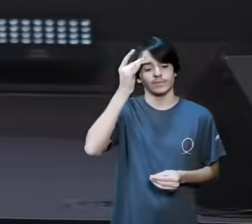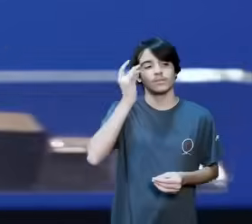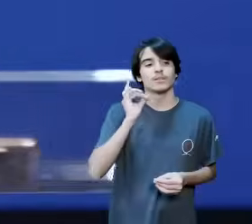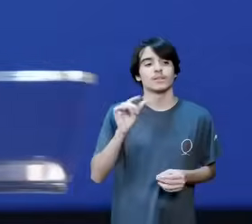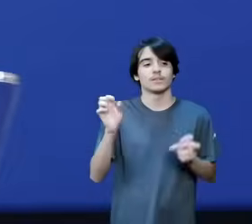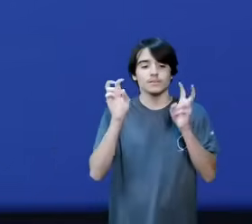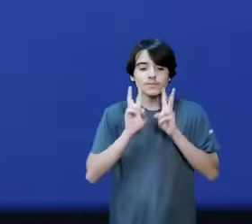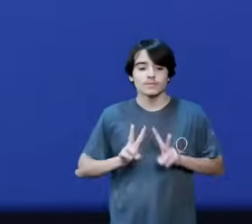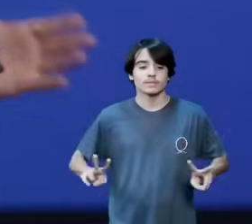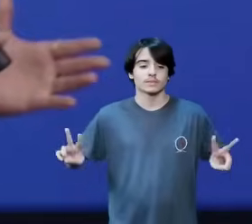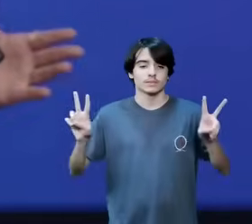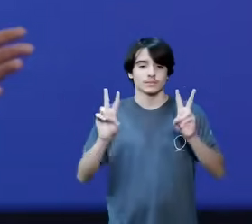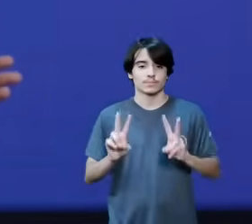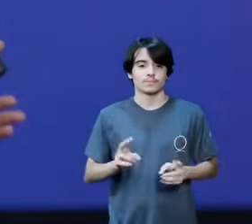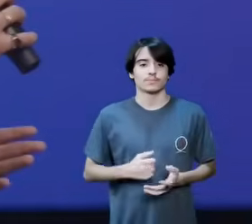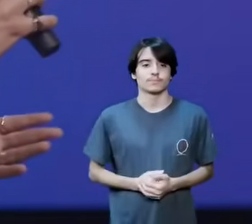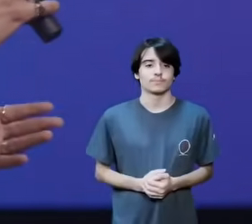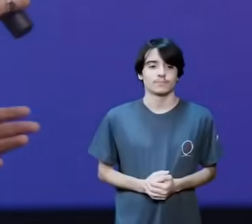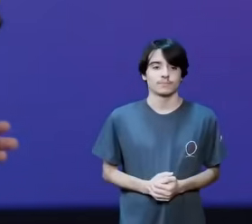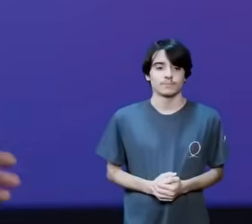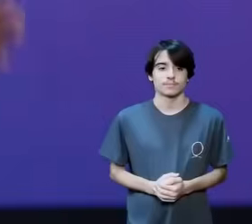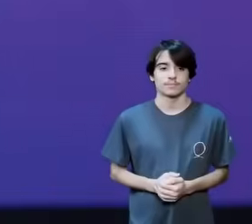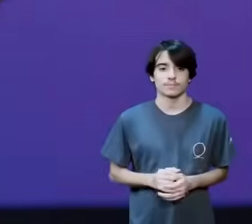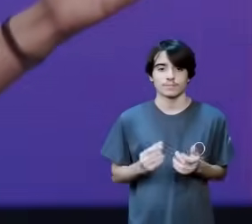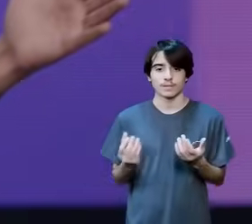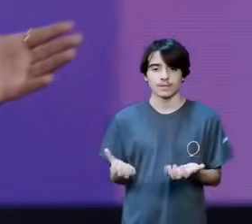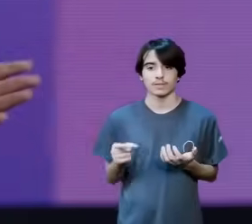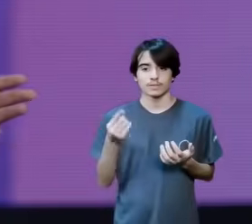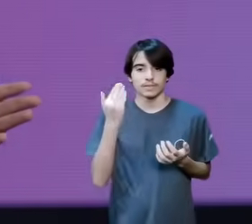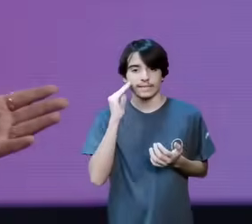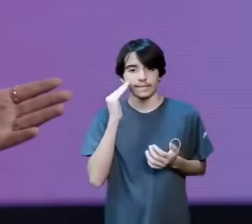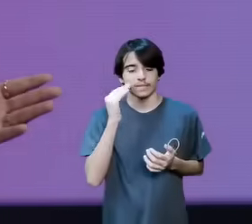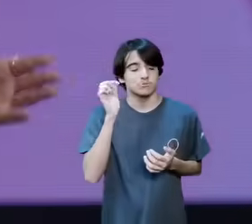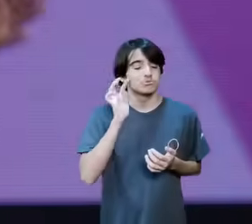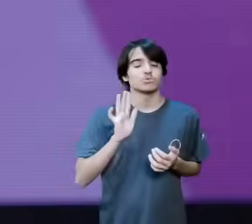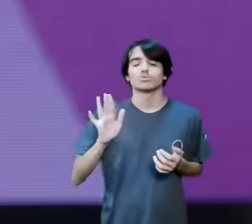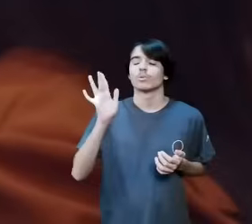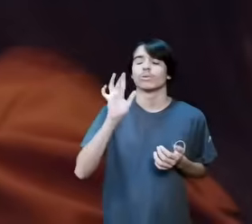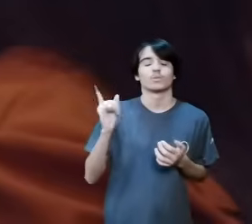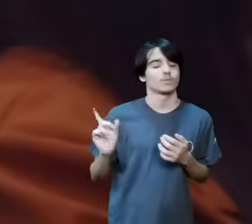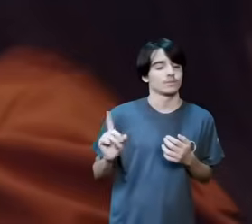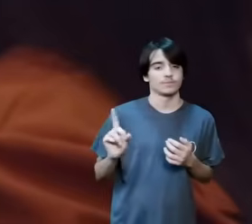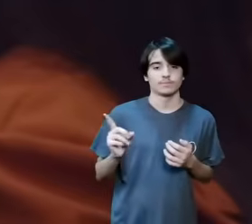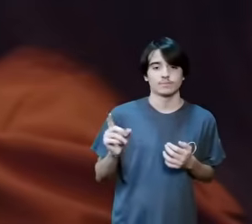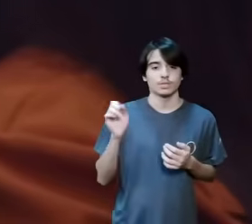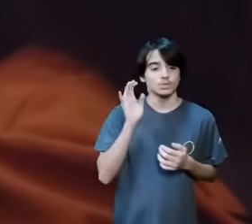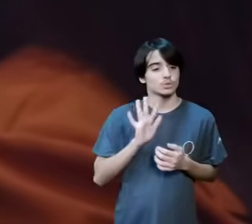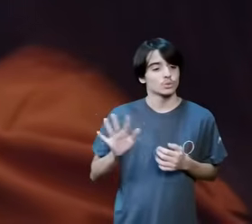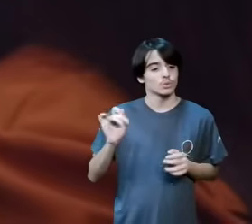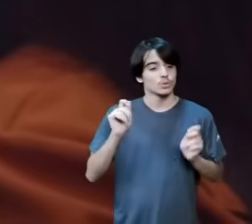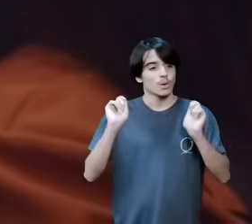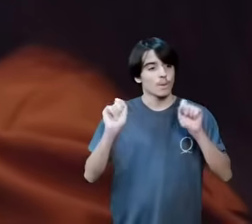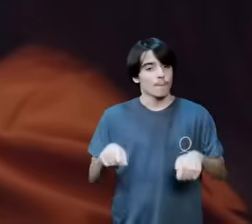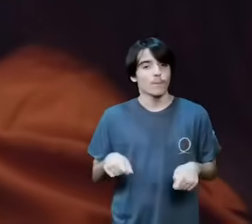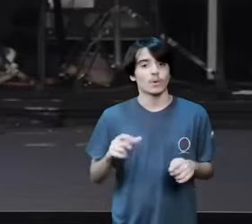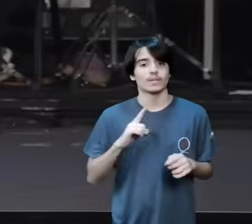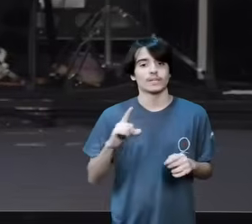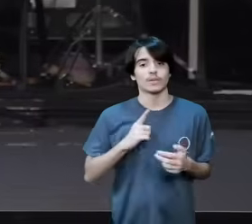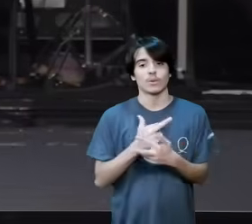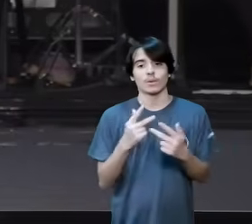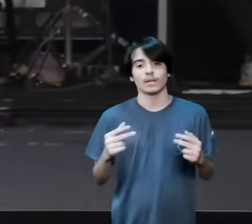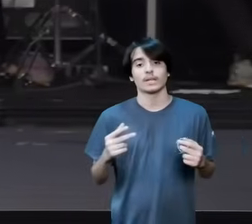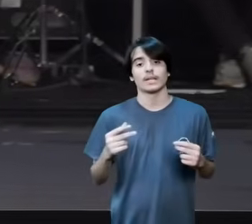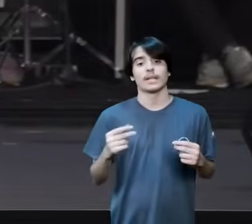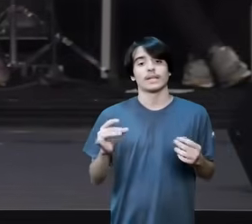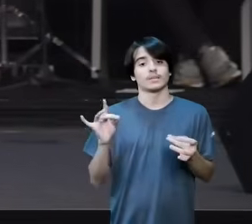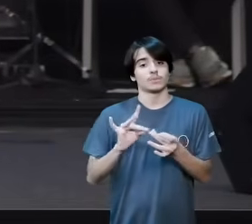visão, lhe foi entregue em Espírito. Eu quero que você entenda isso, não é um sonho. Sonhos podem ter influências espirituais, mas sonhos